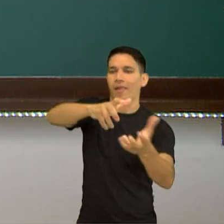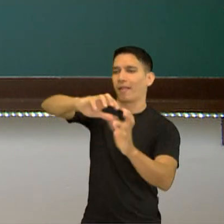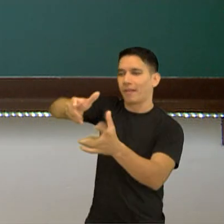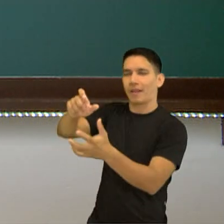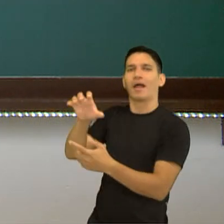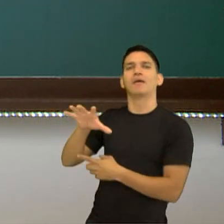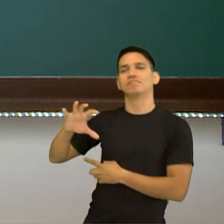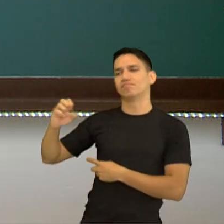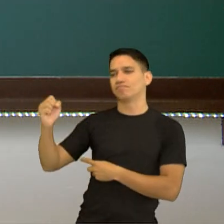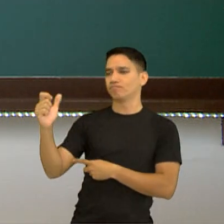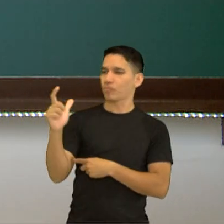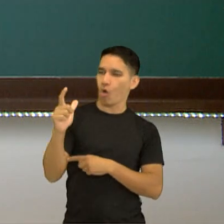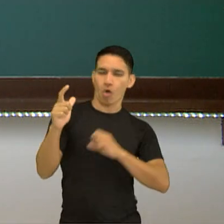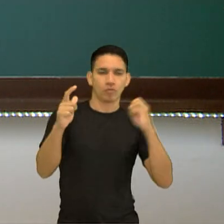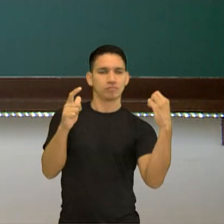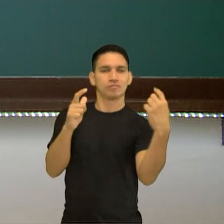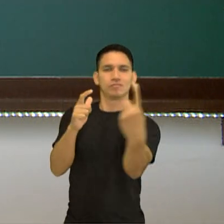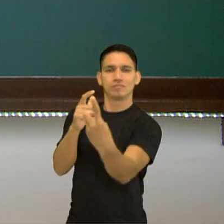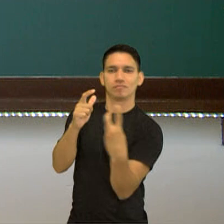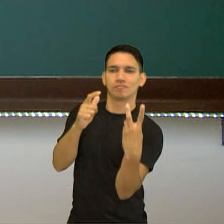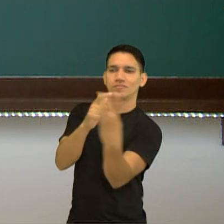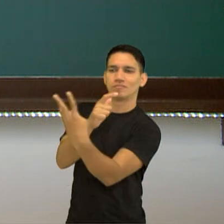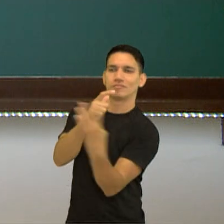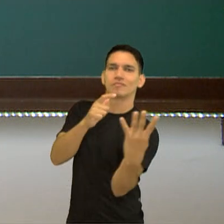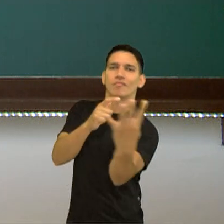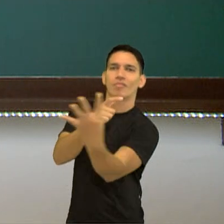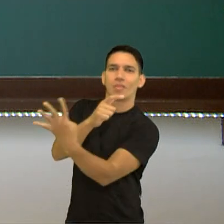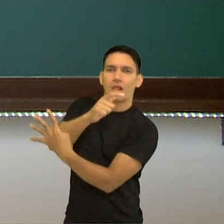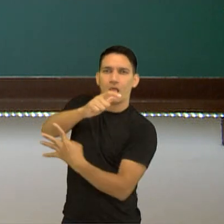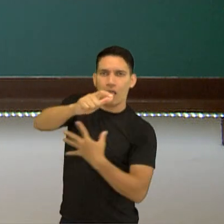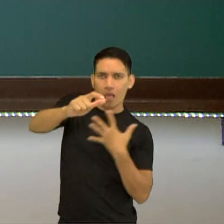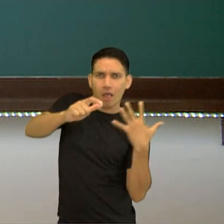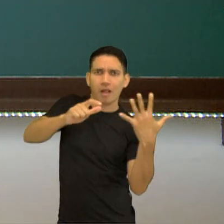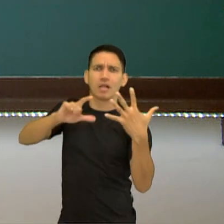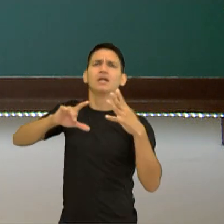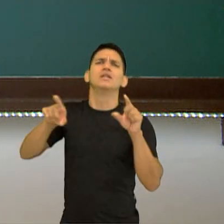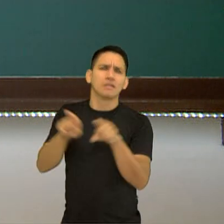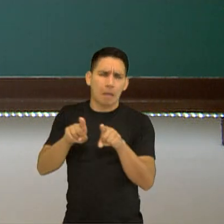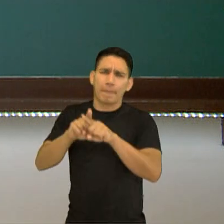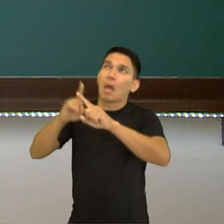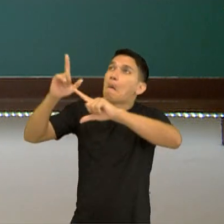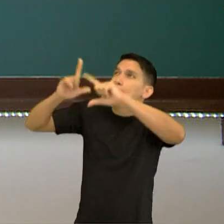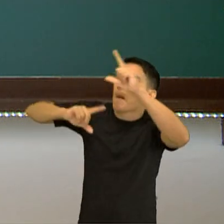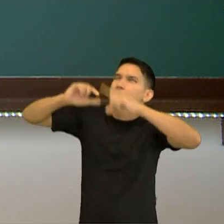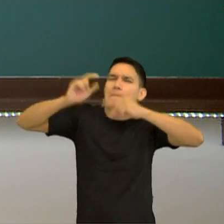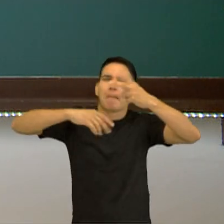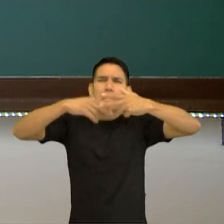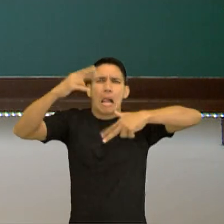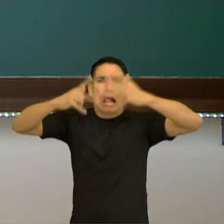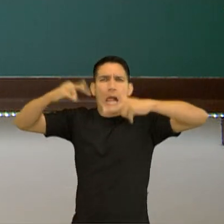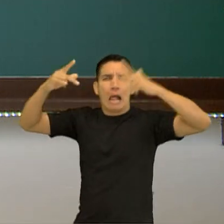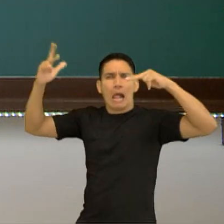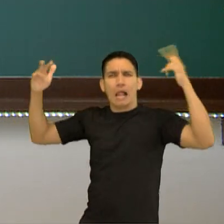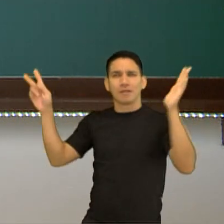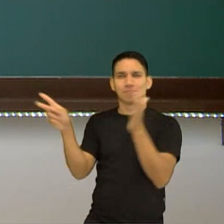nosso sistema solar. Não apenas planetas, mas os corpos celestes, os astros que integram